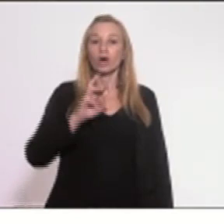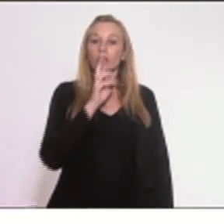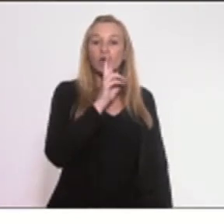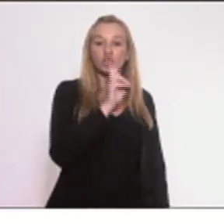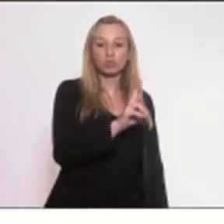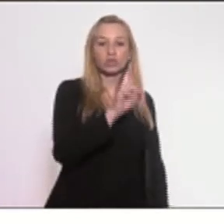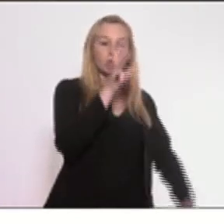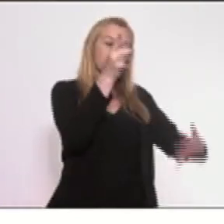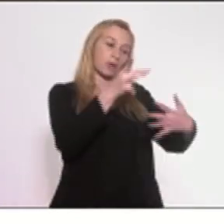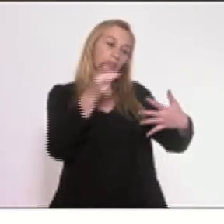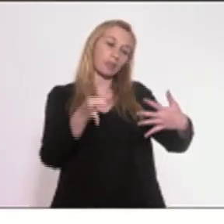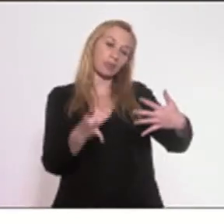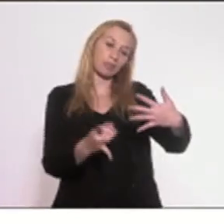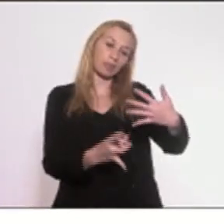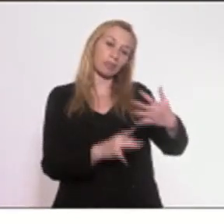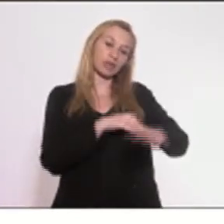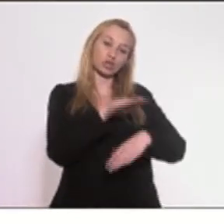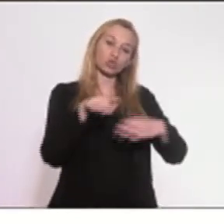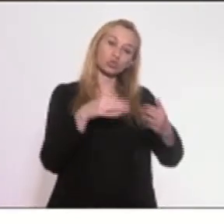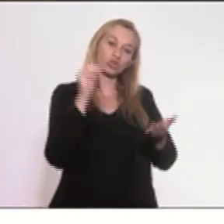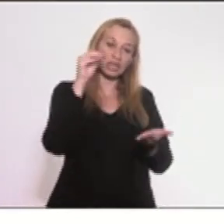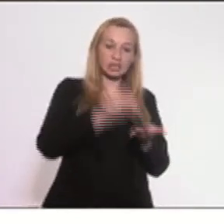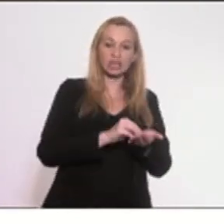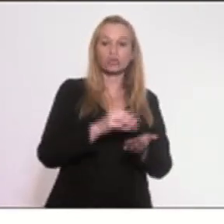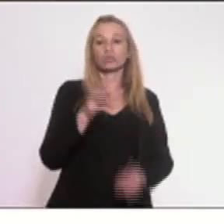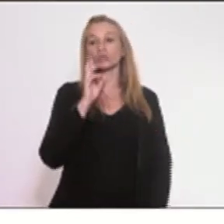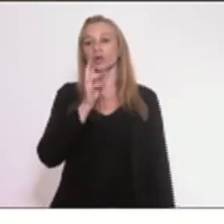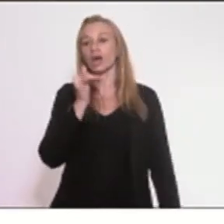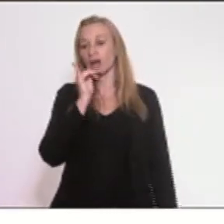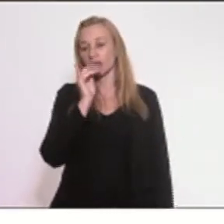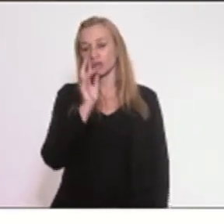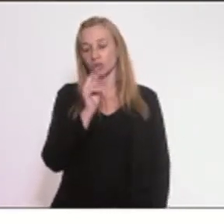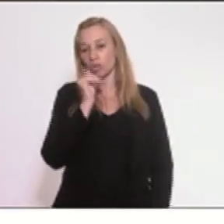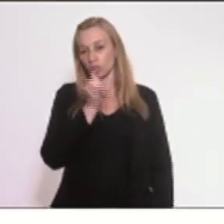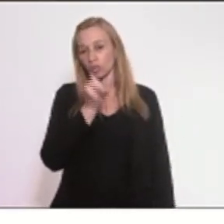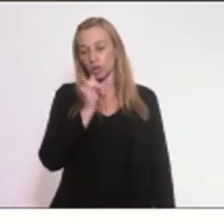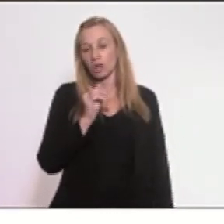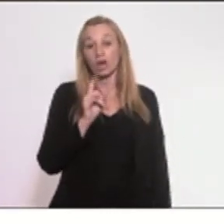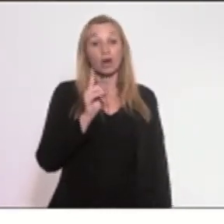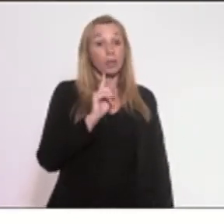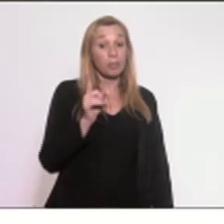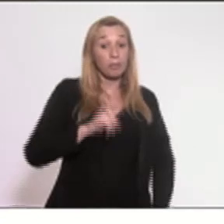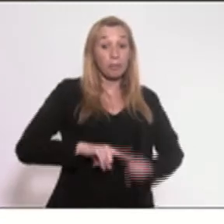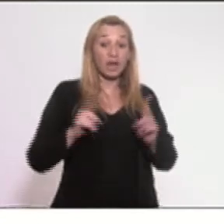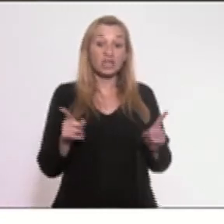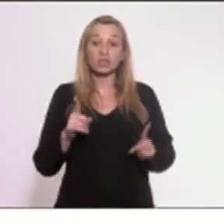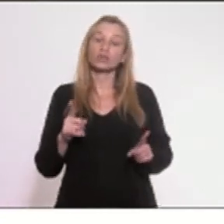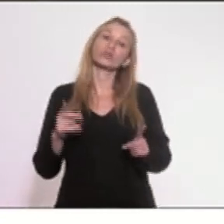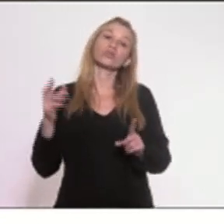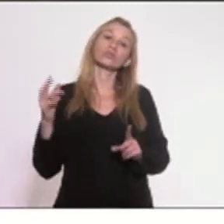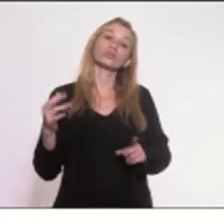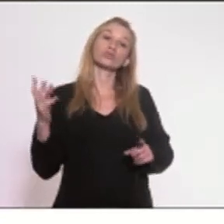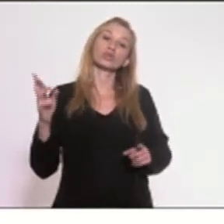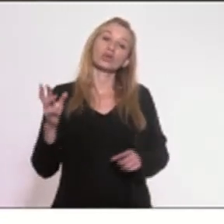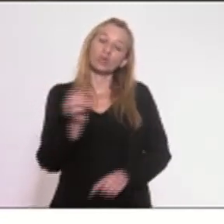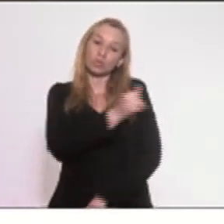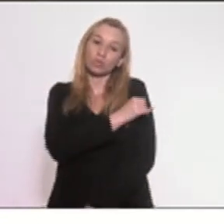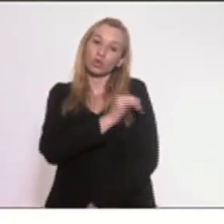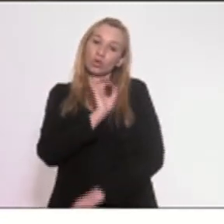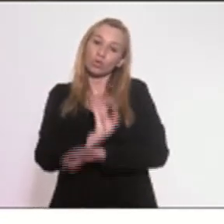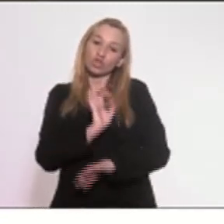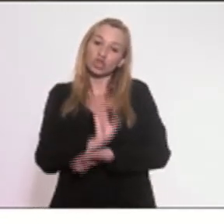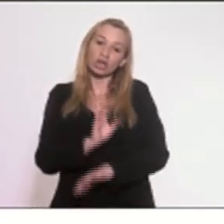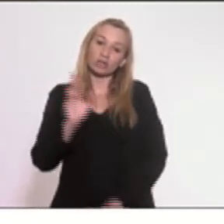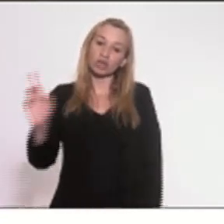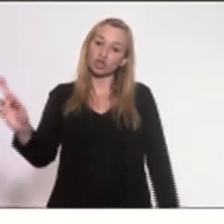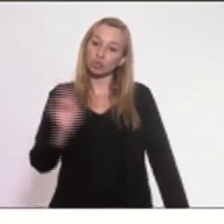foram colocados no relatório. Mas não é assim que o Estado tem respondido. Eu tenho bastante preocupação de que o